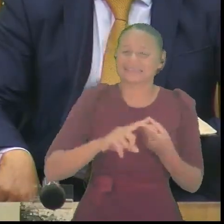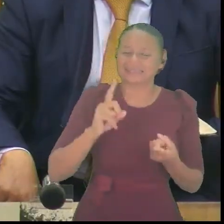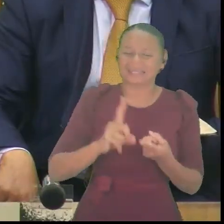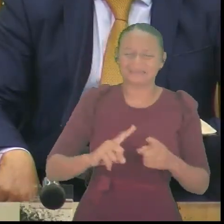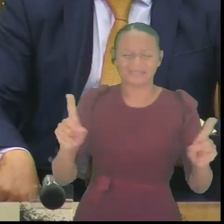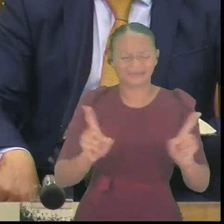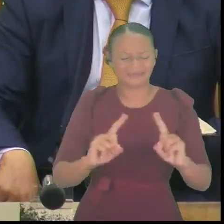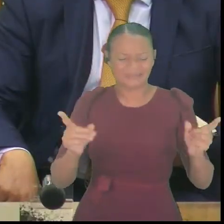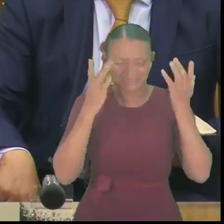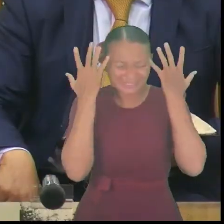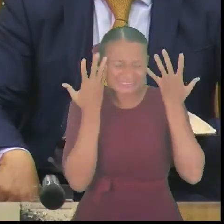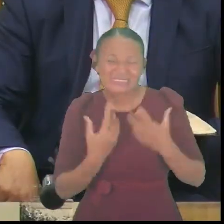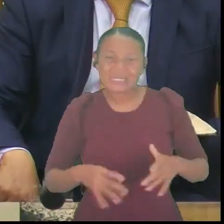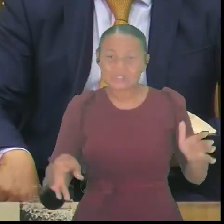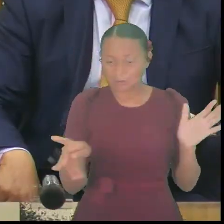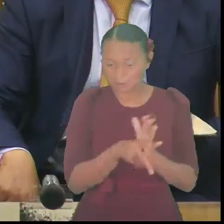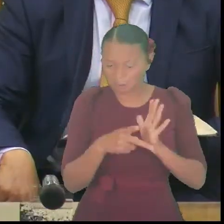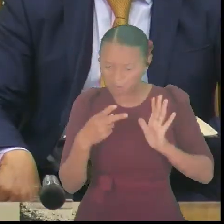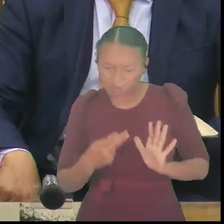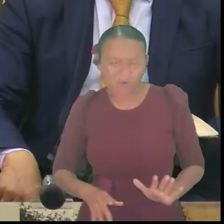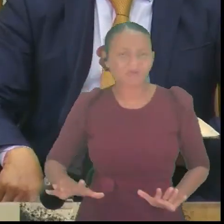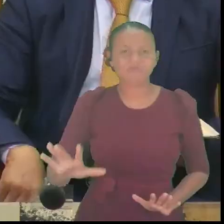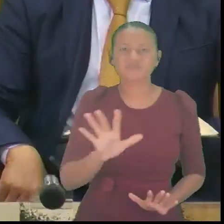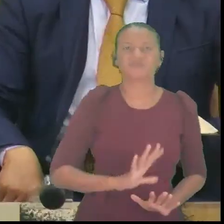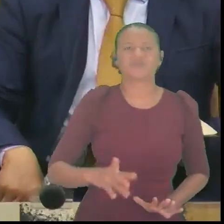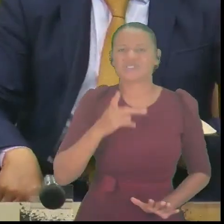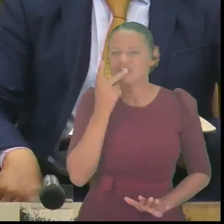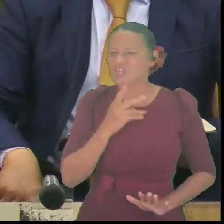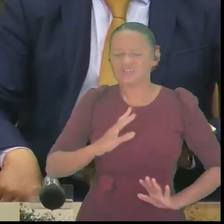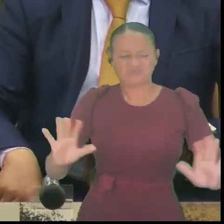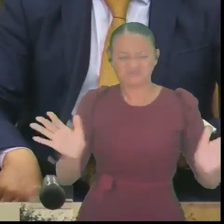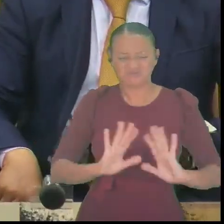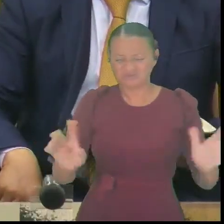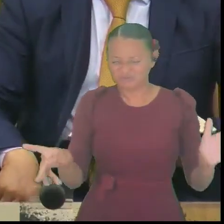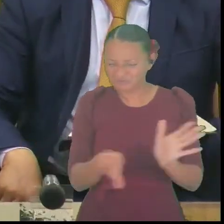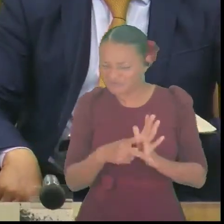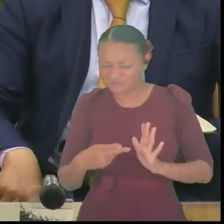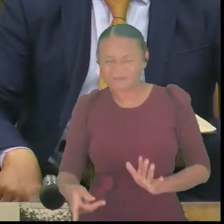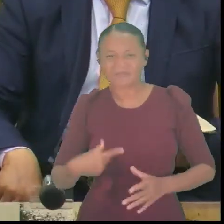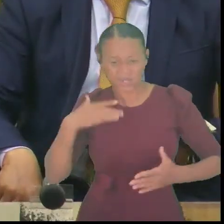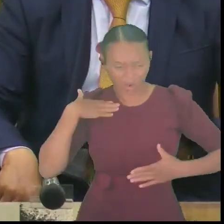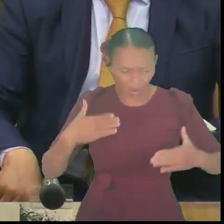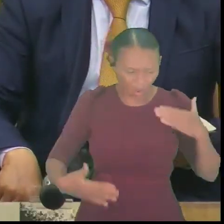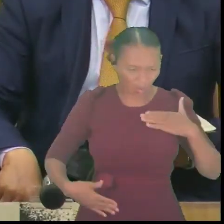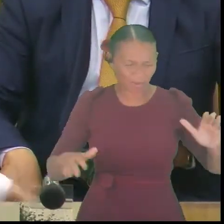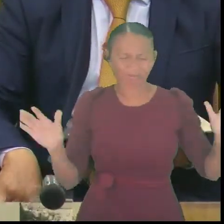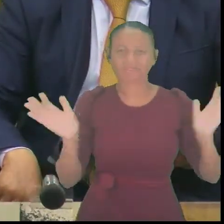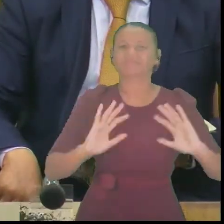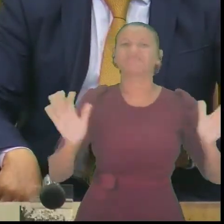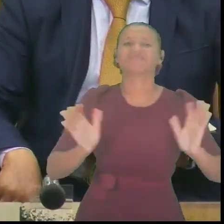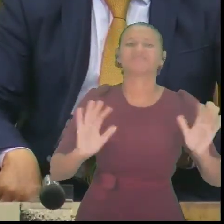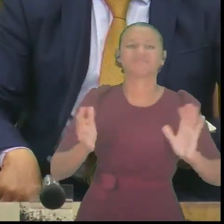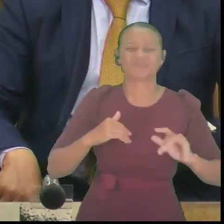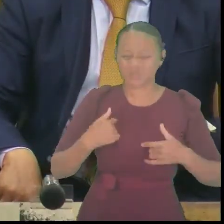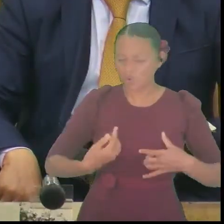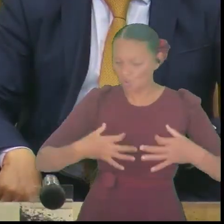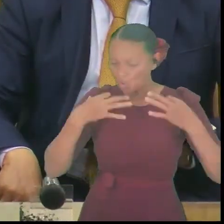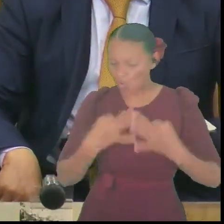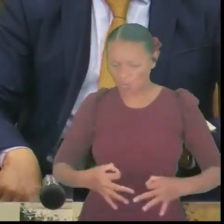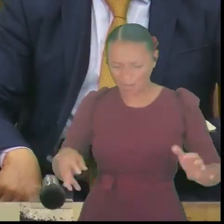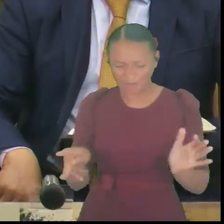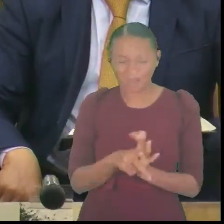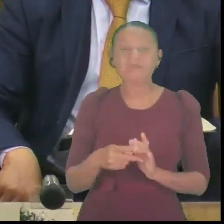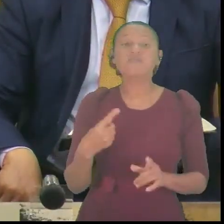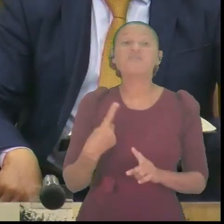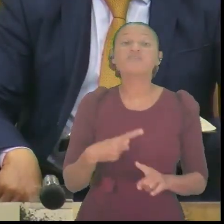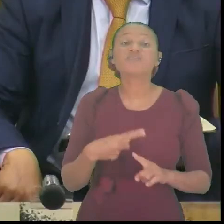natural. Eu não sou dessa terra, eu não falo como essa terra, eu não me visto como essa terra, eu não me comporto como essa terra.